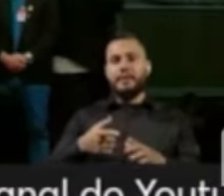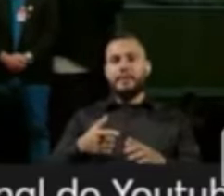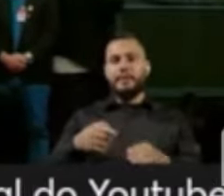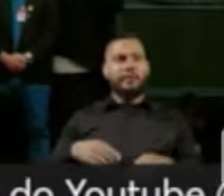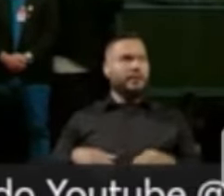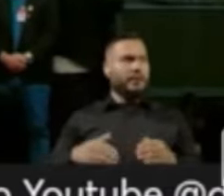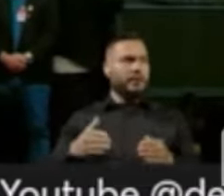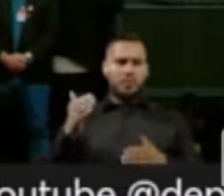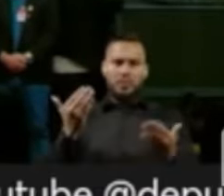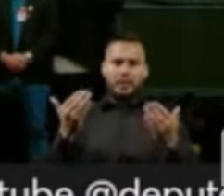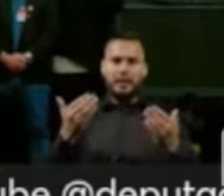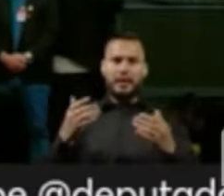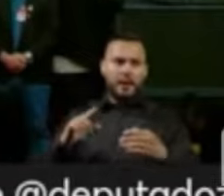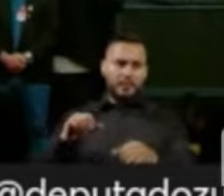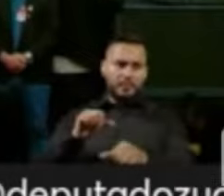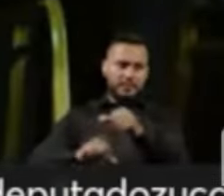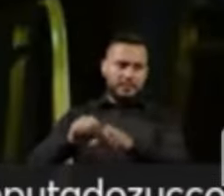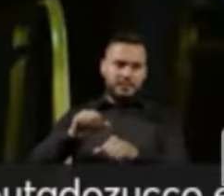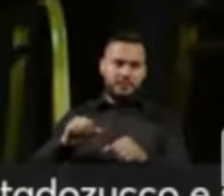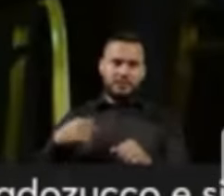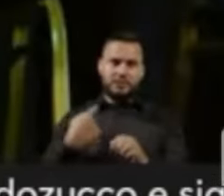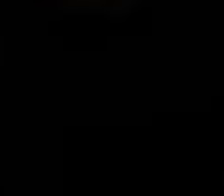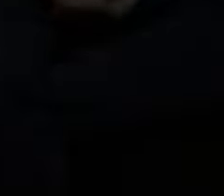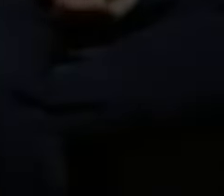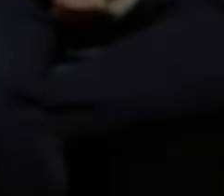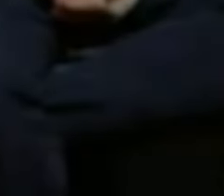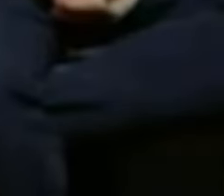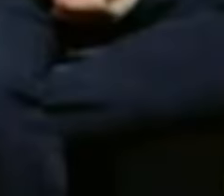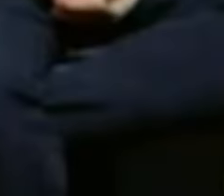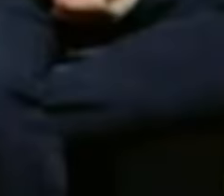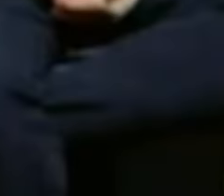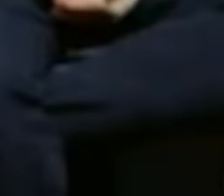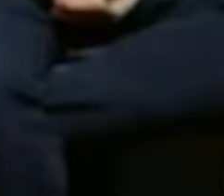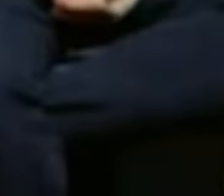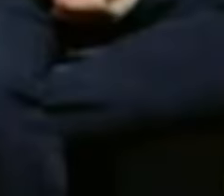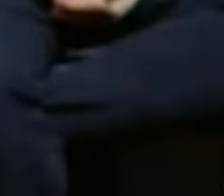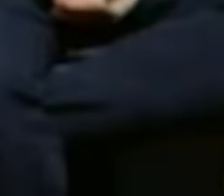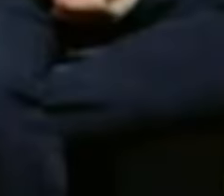que salgamos adelante. Lo hemos visto en toda la región.